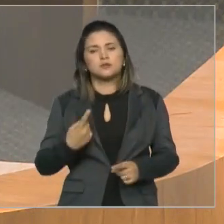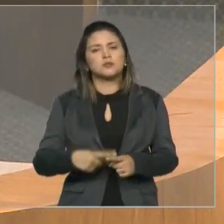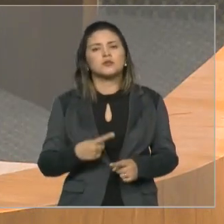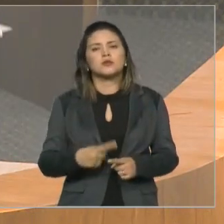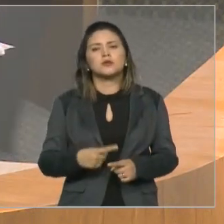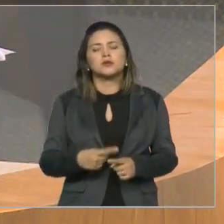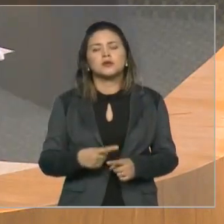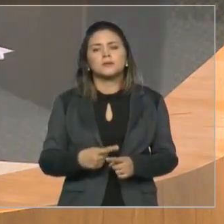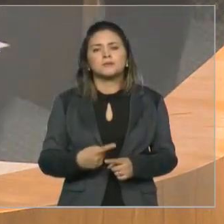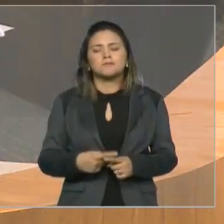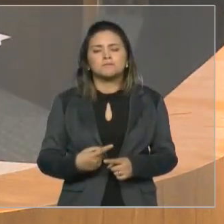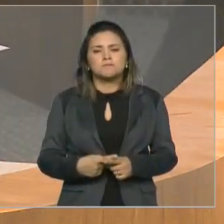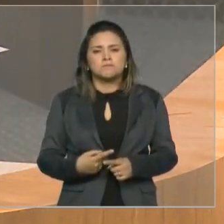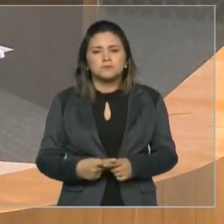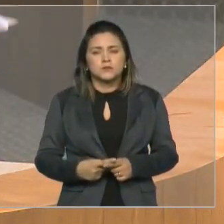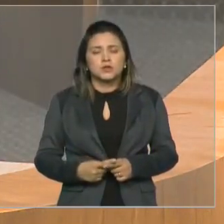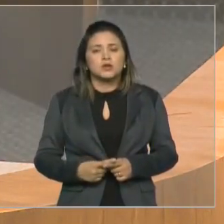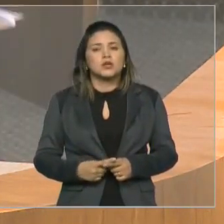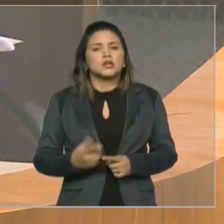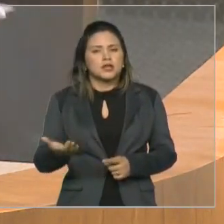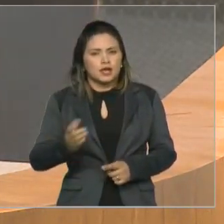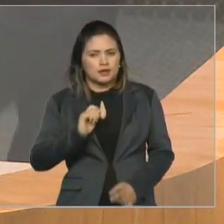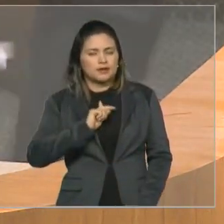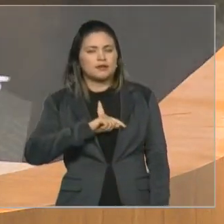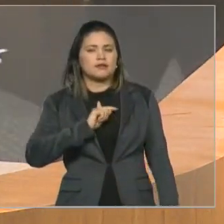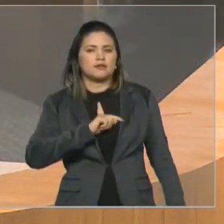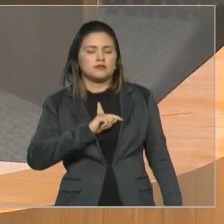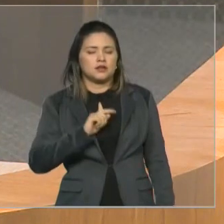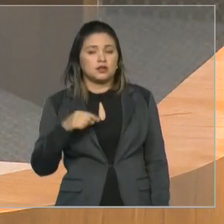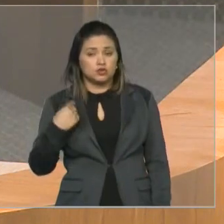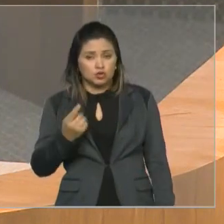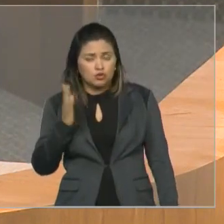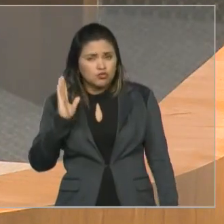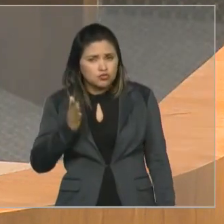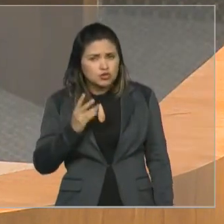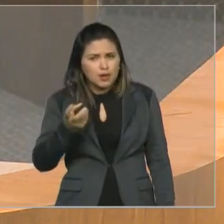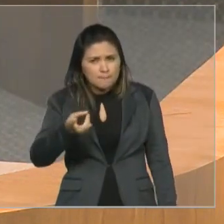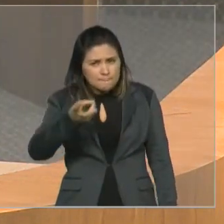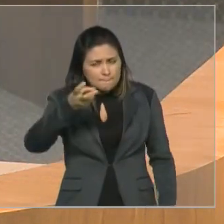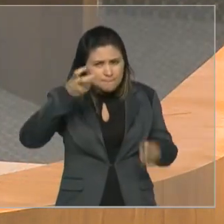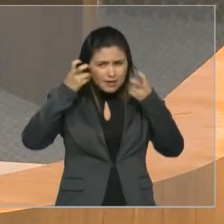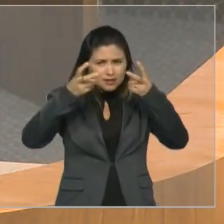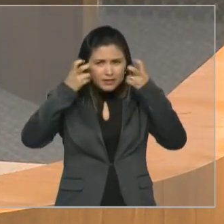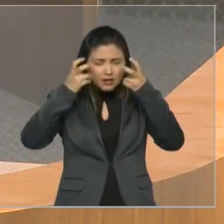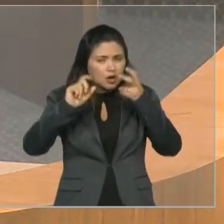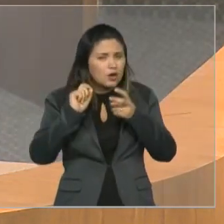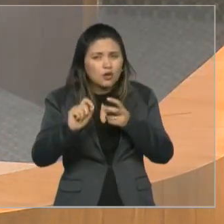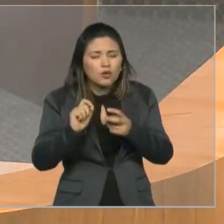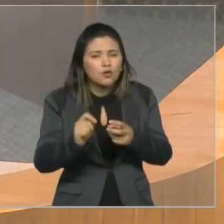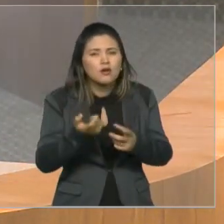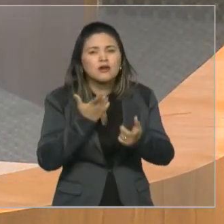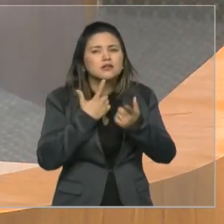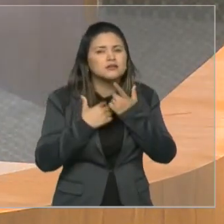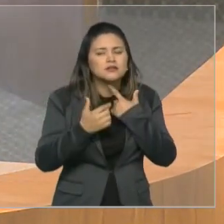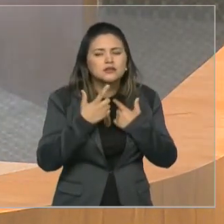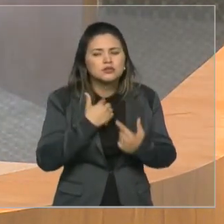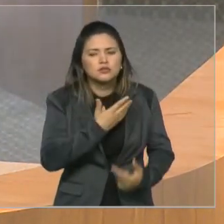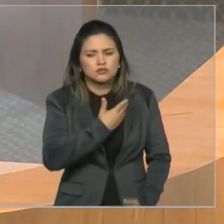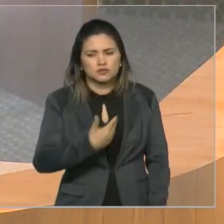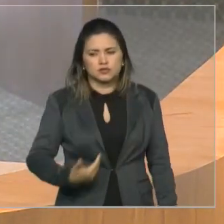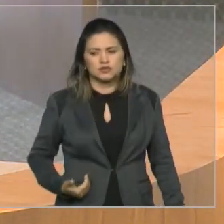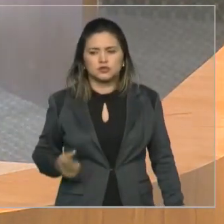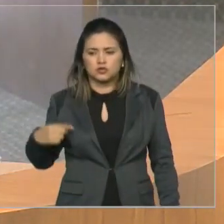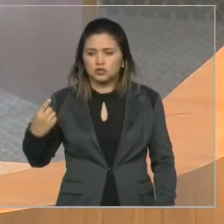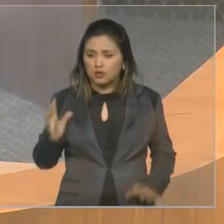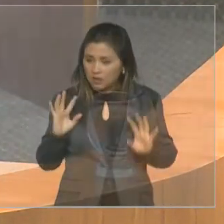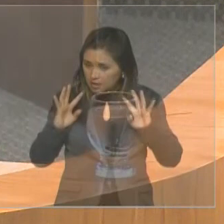escamotear, e nós já notamos, já observamos o que está por trás desta manobra do governo do Estado. Estamos atentos